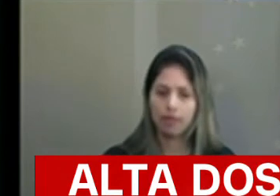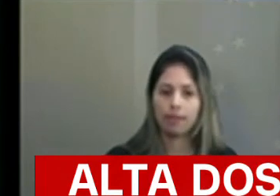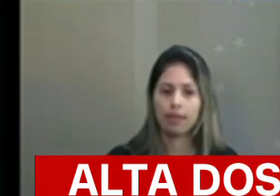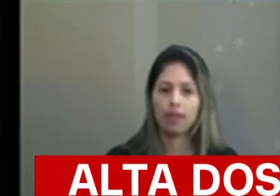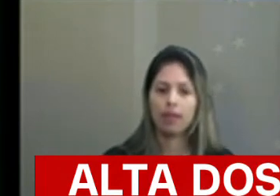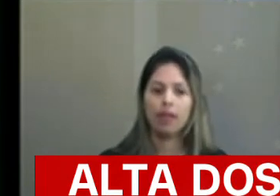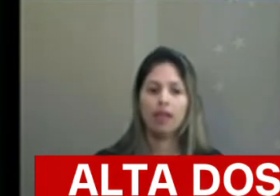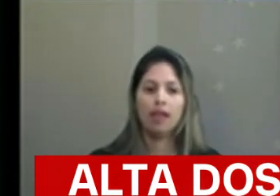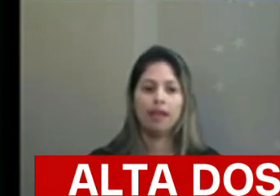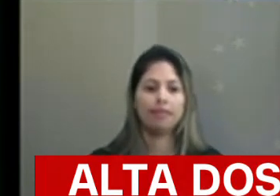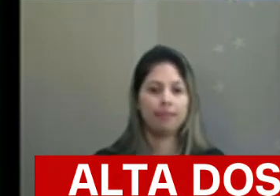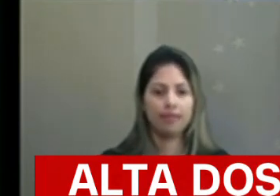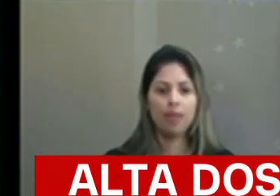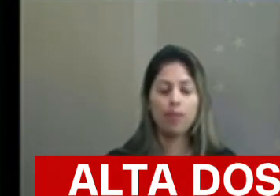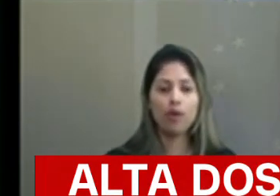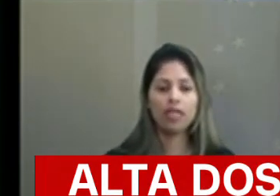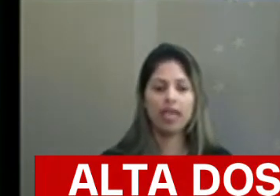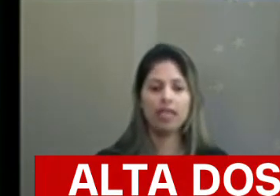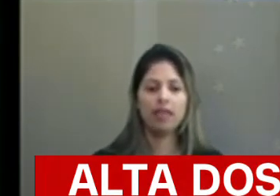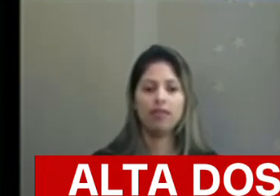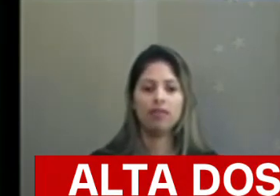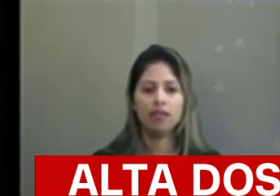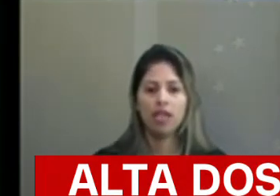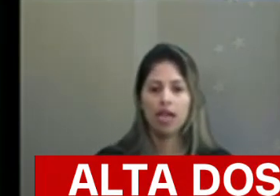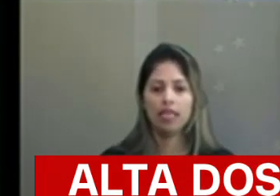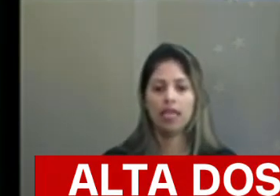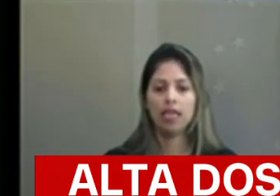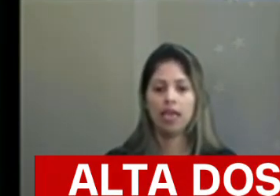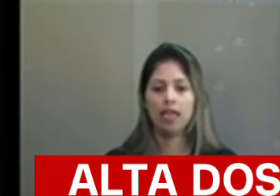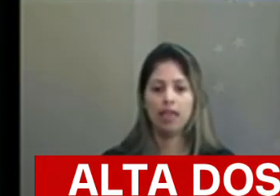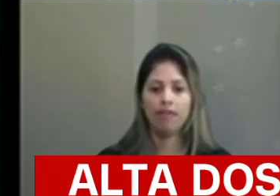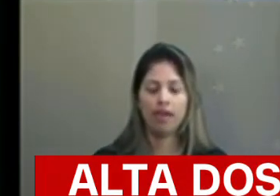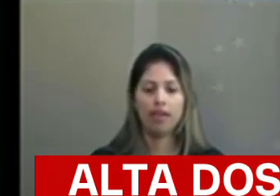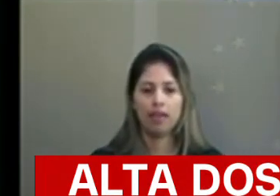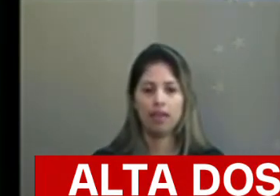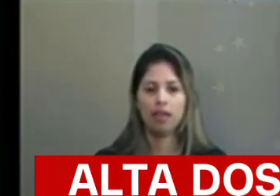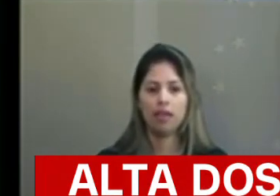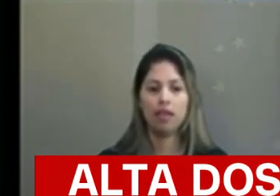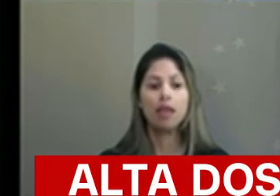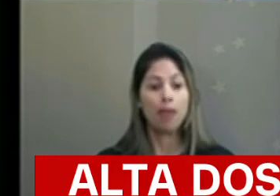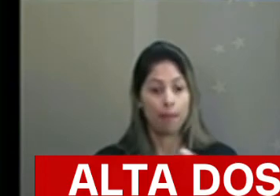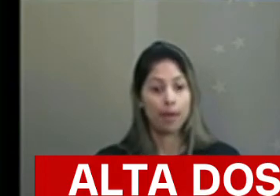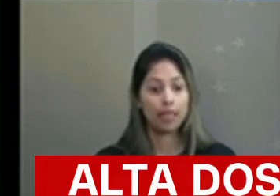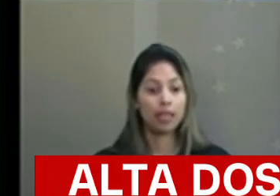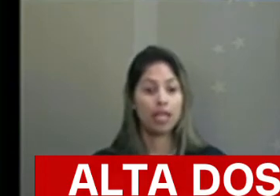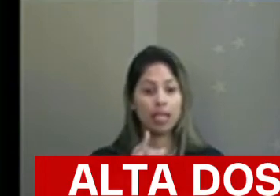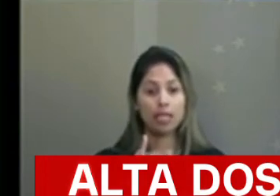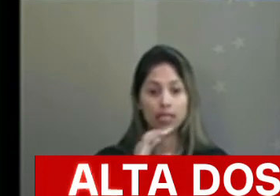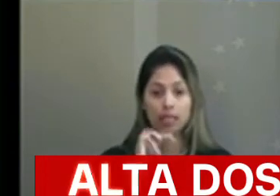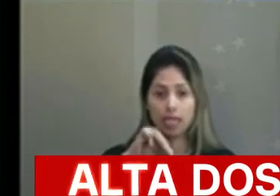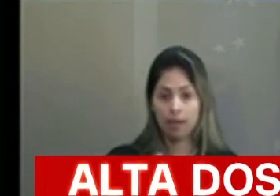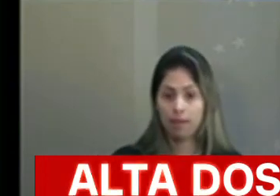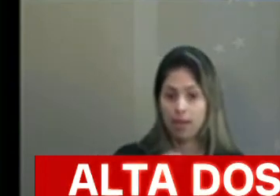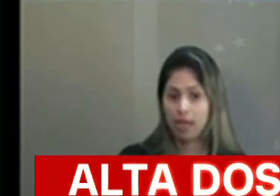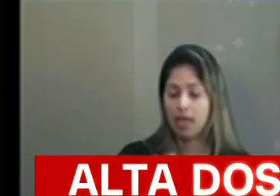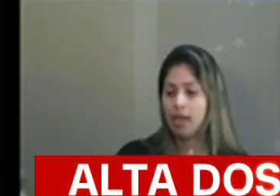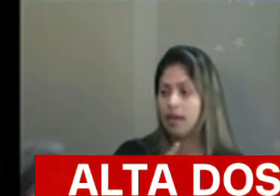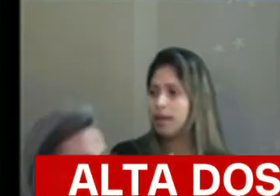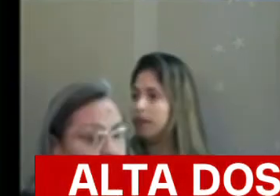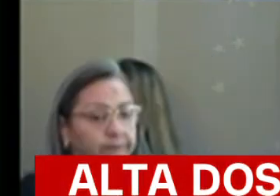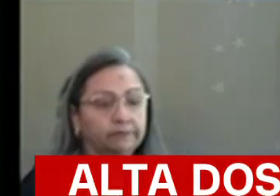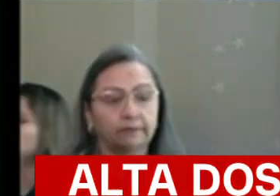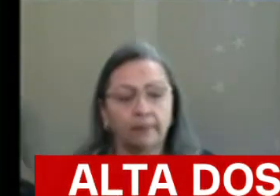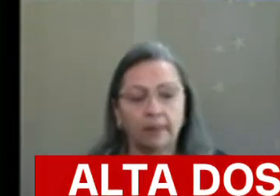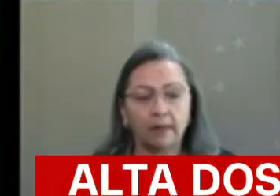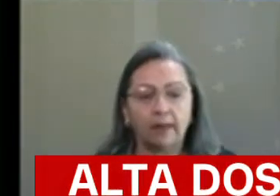originada deste PLP irá criar novo regime de ICMS, demandando algum tempo para que os efeitos benéficos da